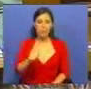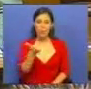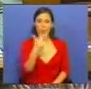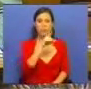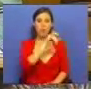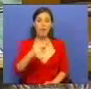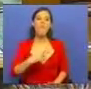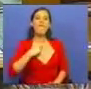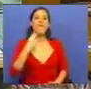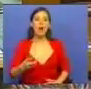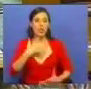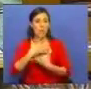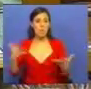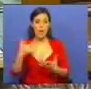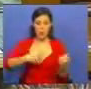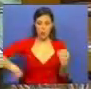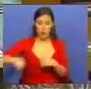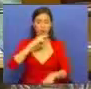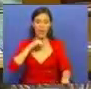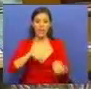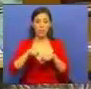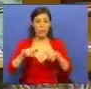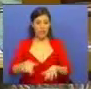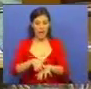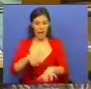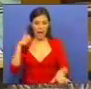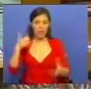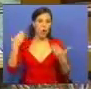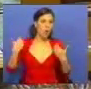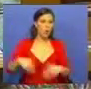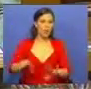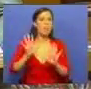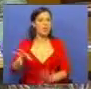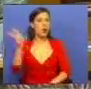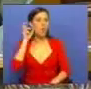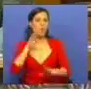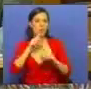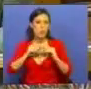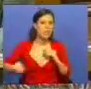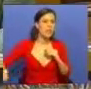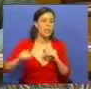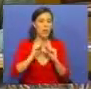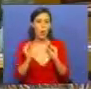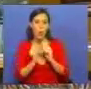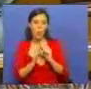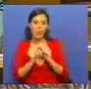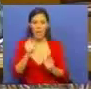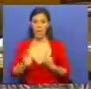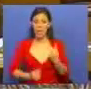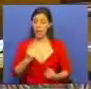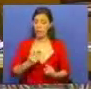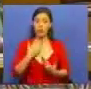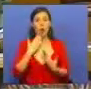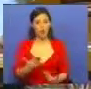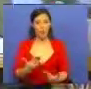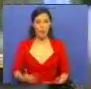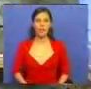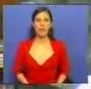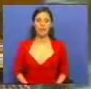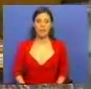as vozes da maioria dos deputados desta Câmara não deixem ouvir o silêncio e a complicidade de alguns. Muito obrigado.